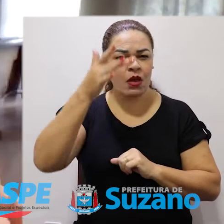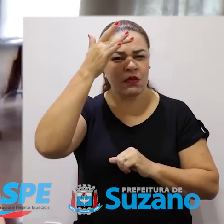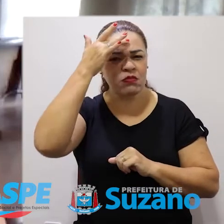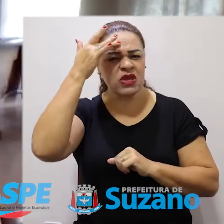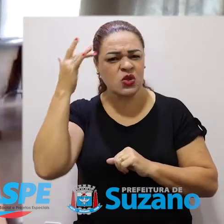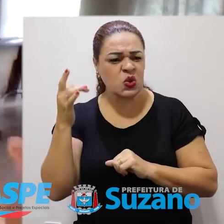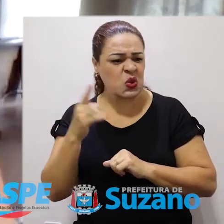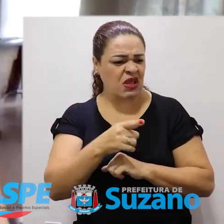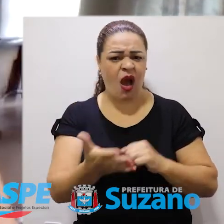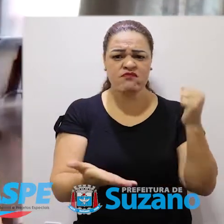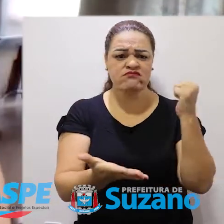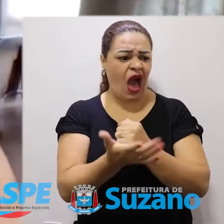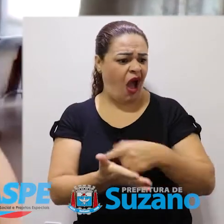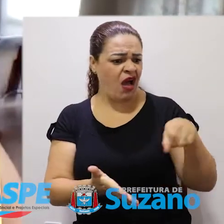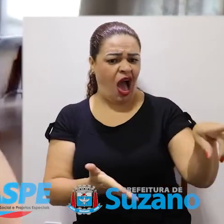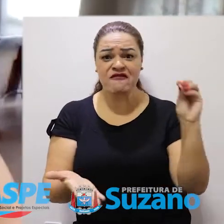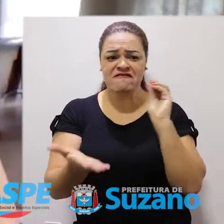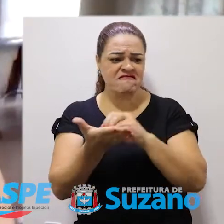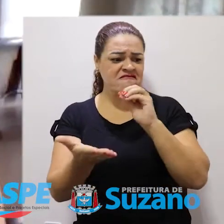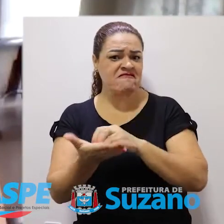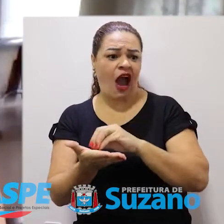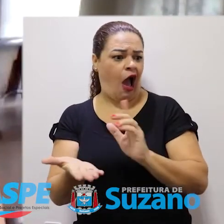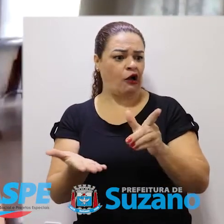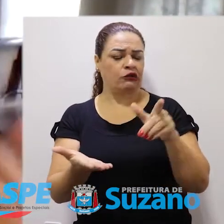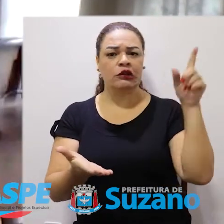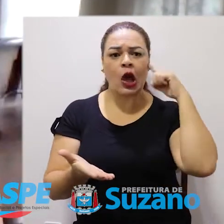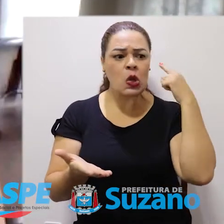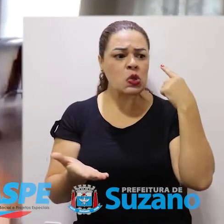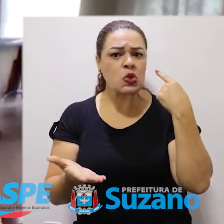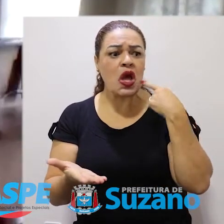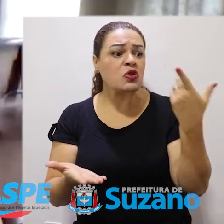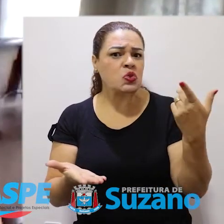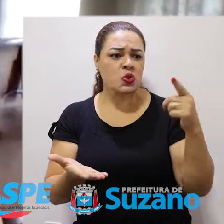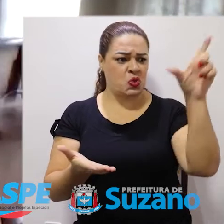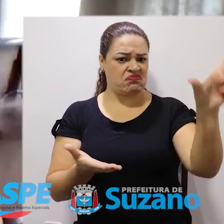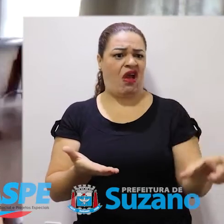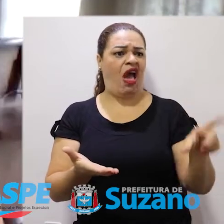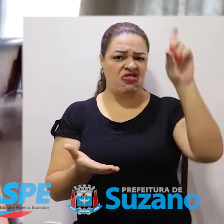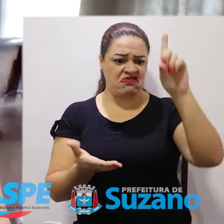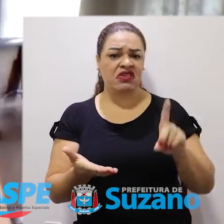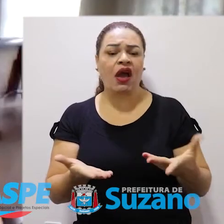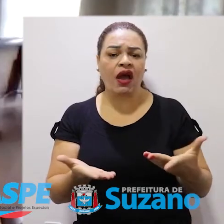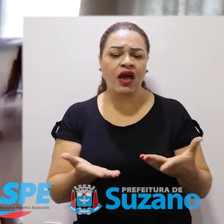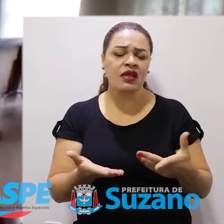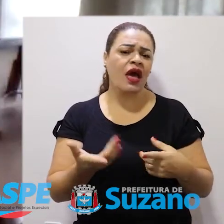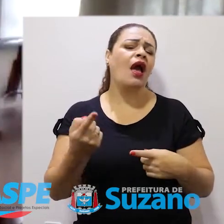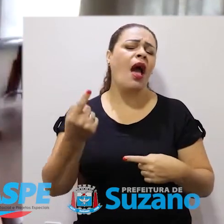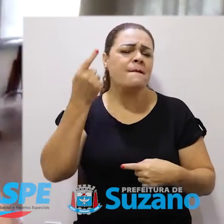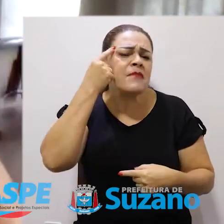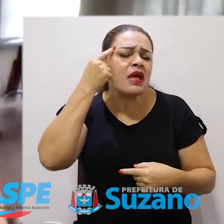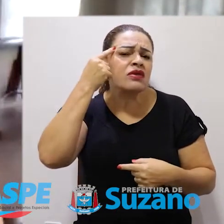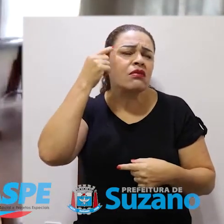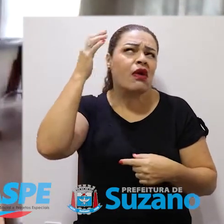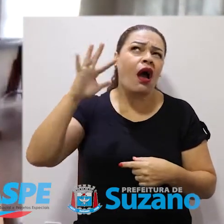pessoas sendo definidas por aquilo que elas não tinham. Então, quando a gente fala o deficiente auditivo, né? Qual que é a imagem que vem